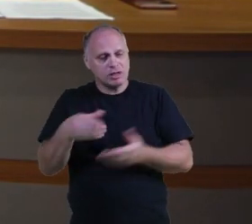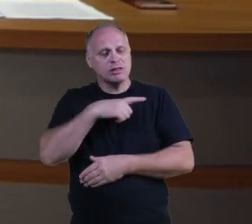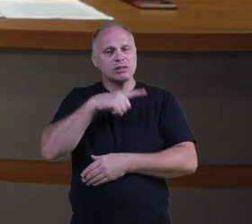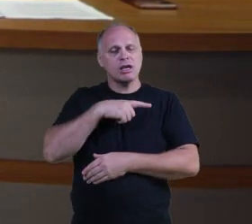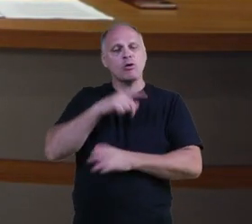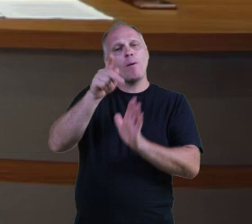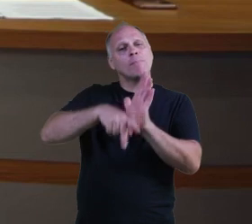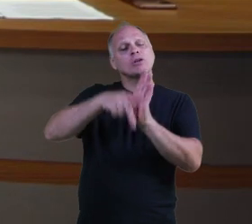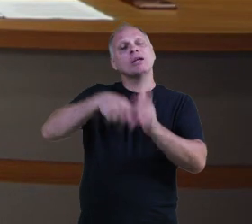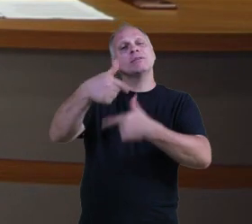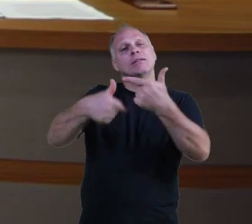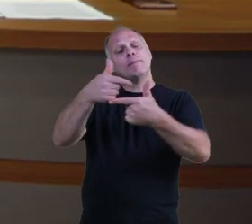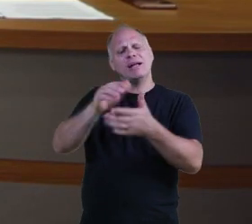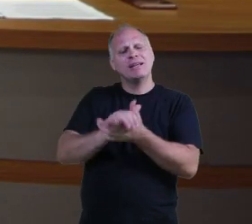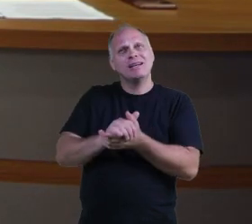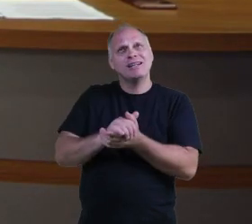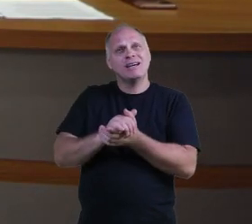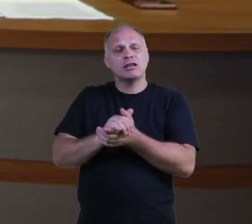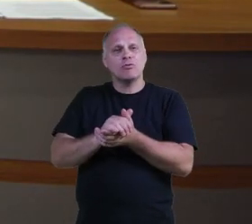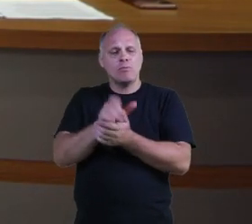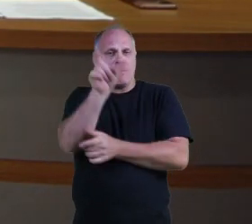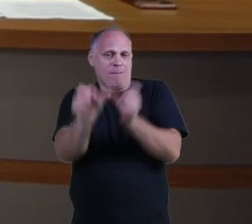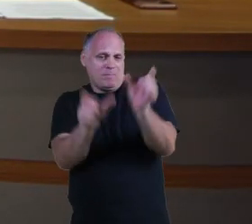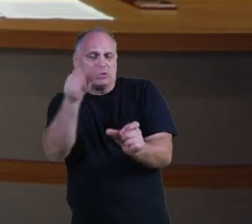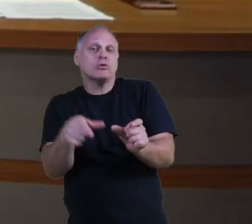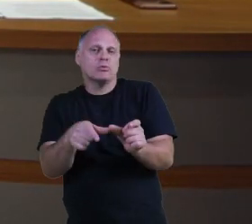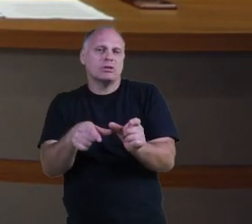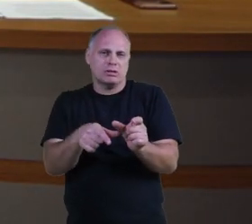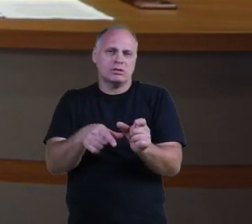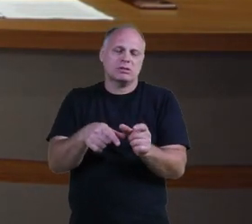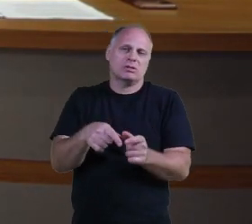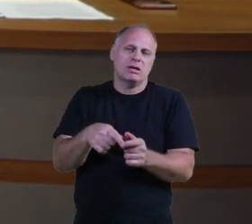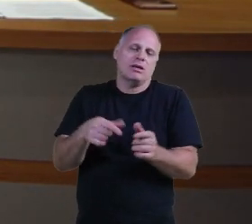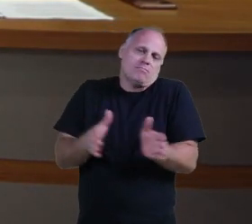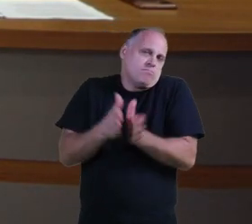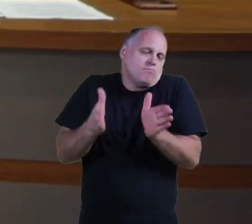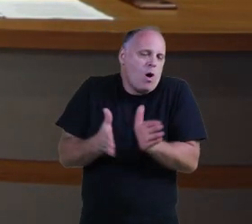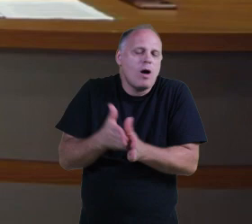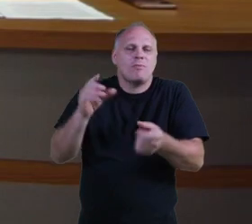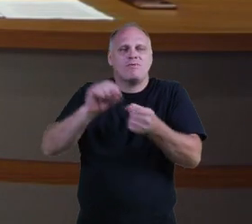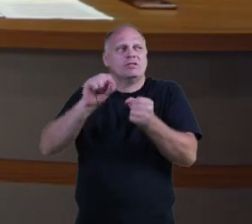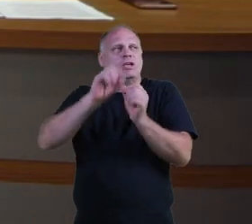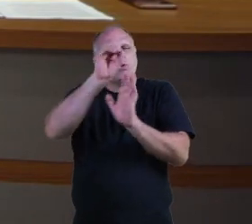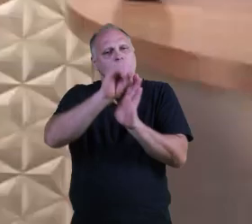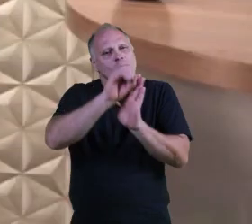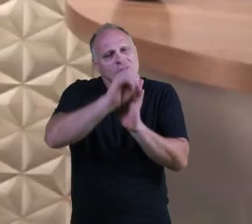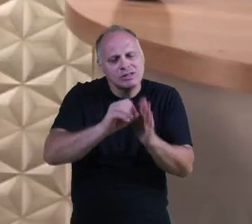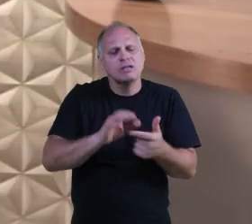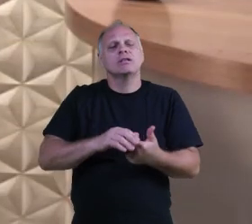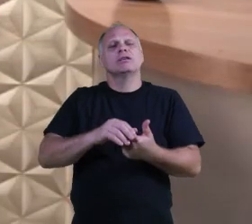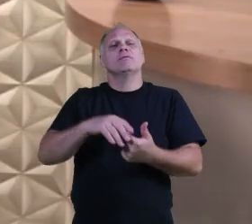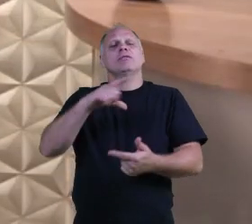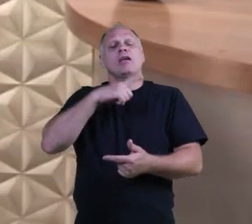vem fazendo, o que tu vem desenvolvendo aqui pela região? Né, em termos de trabalho, em termos de projetos sociais? Então,